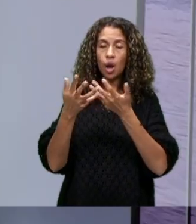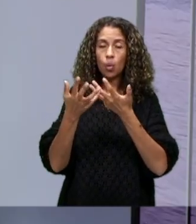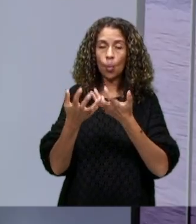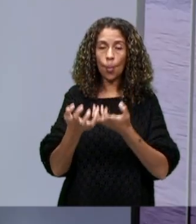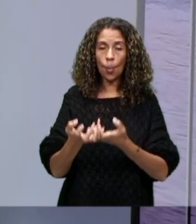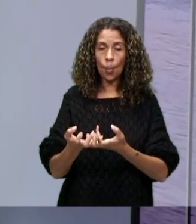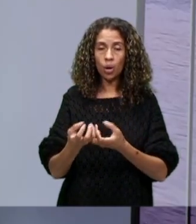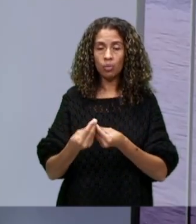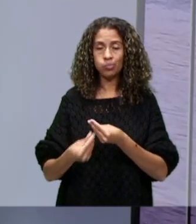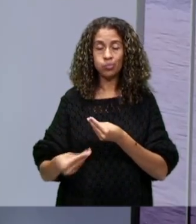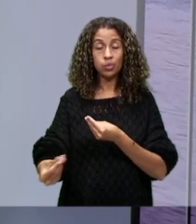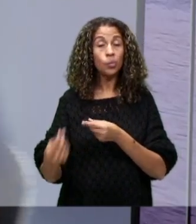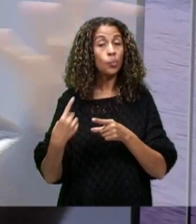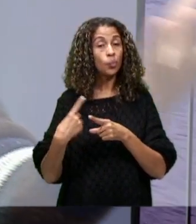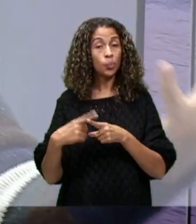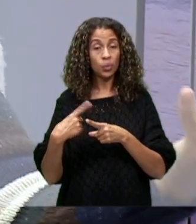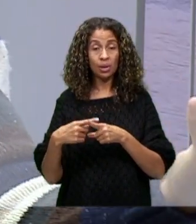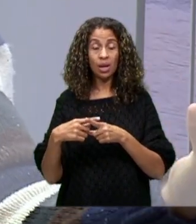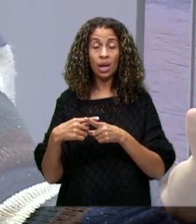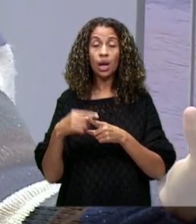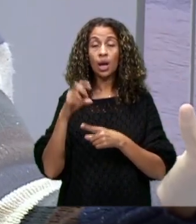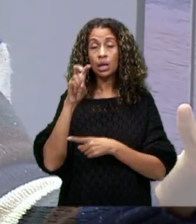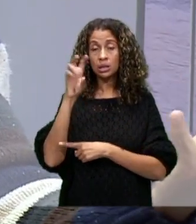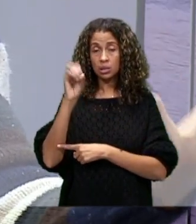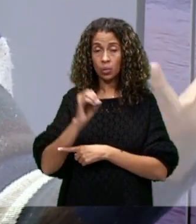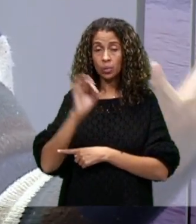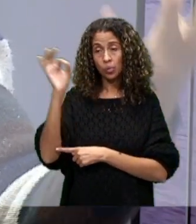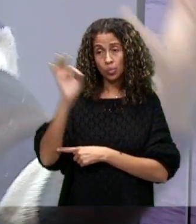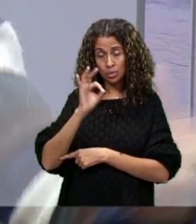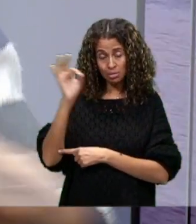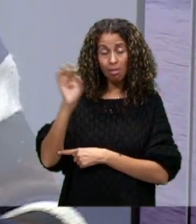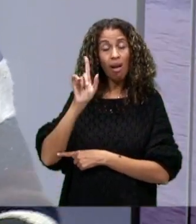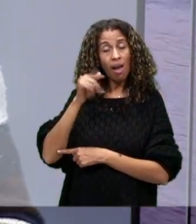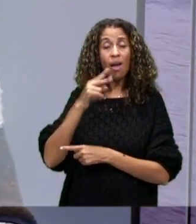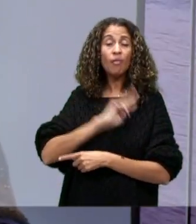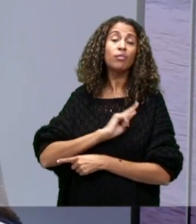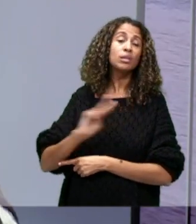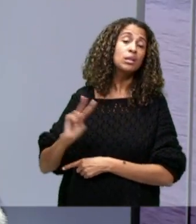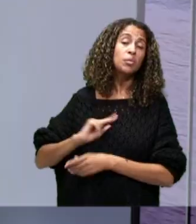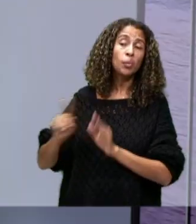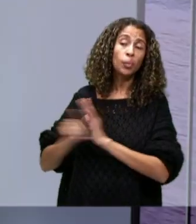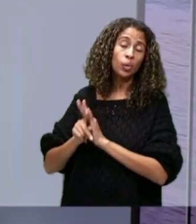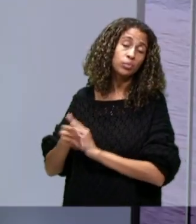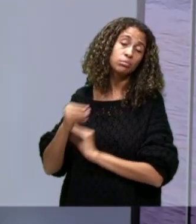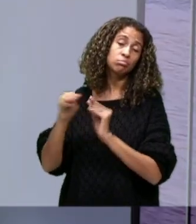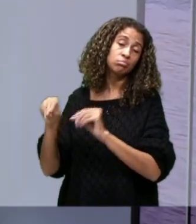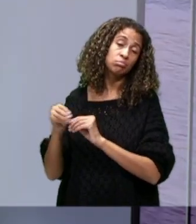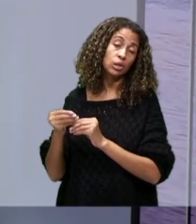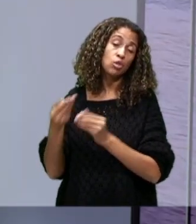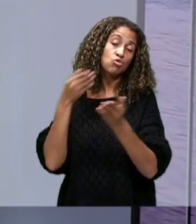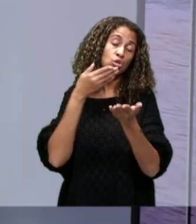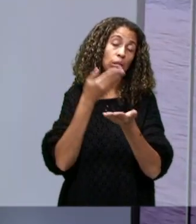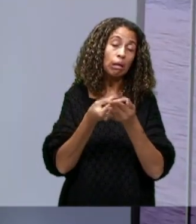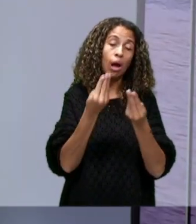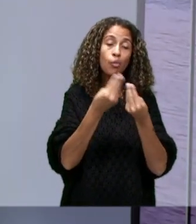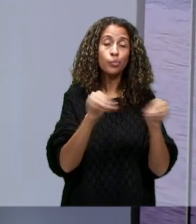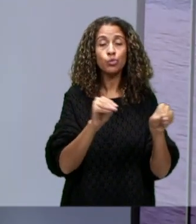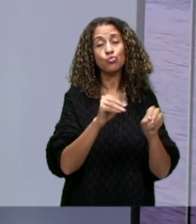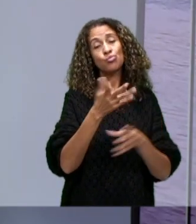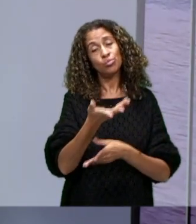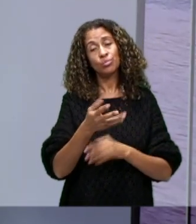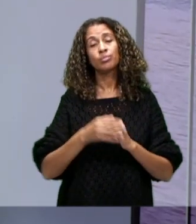é resto de comida, que é aquele nutriente que a terra tanto precisa para nos devolver alimento, e a gente está perdendo nessa logística